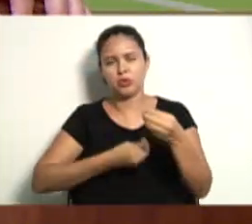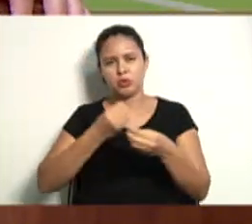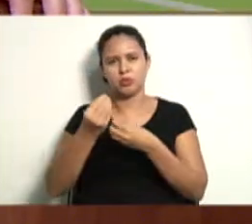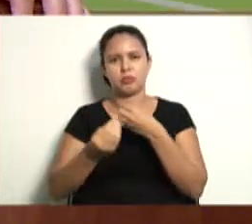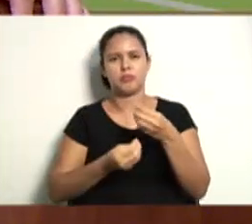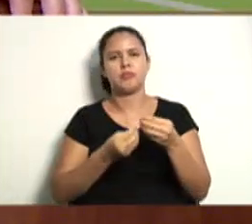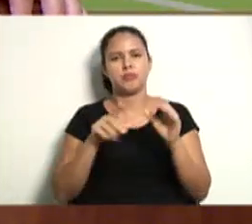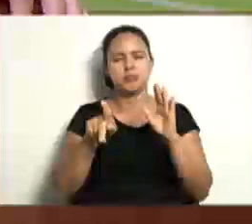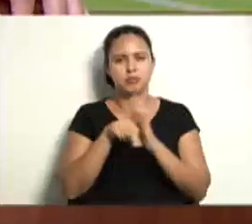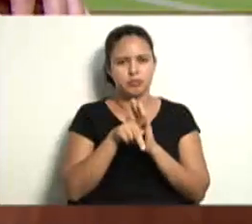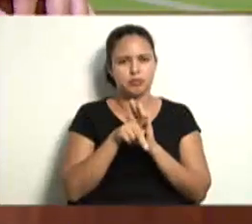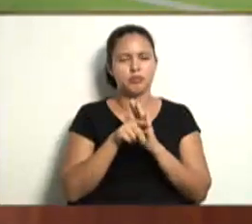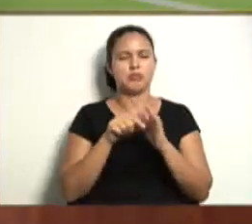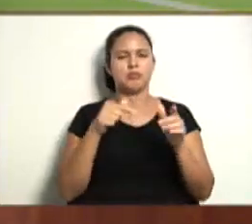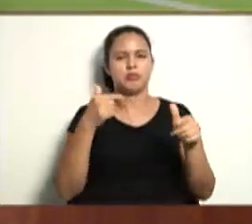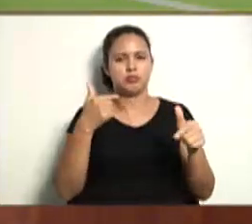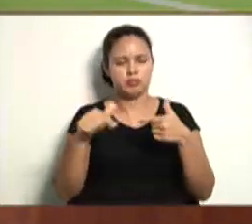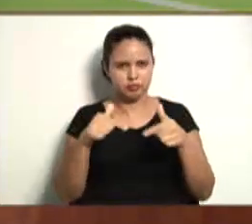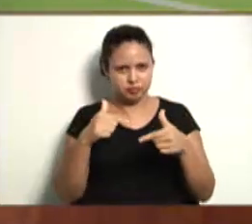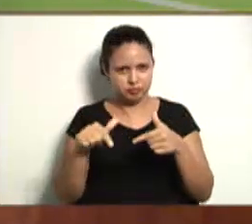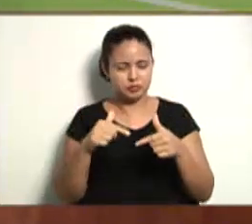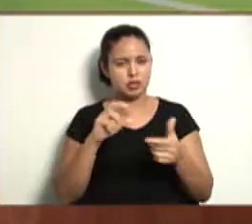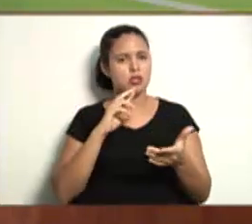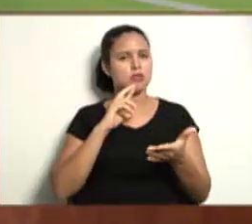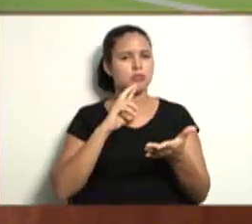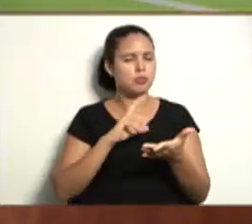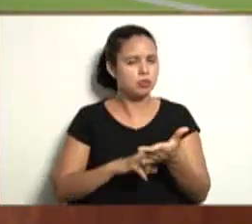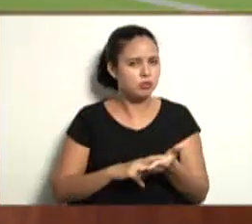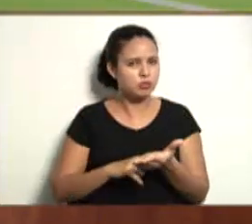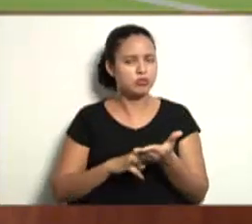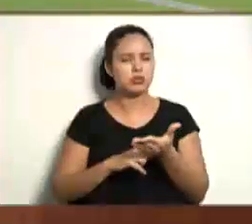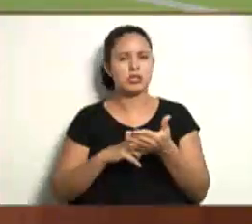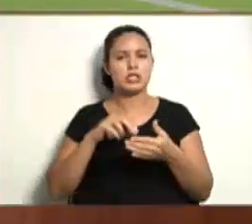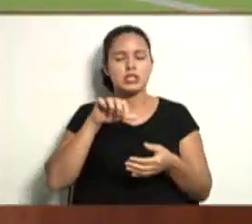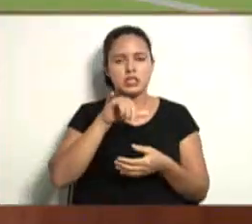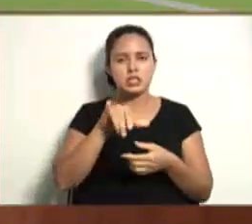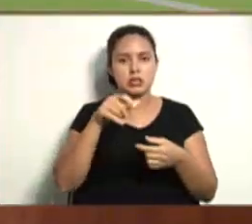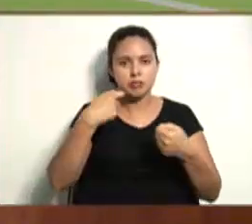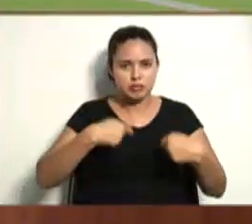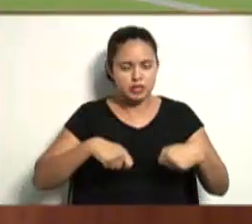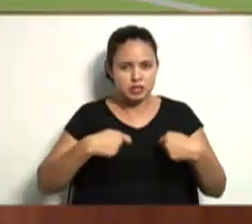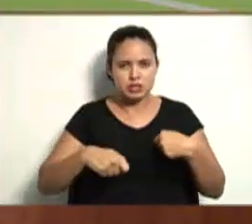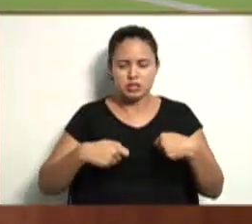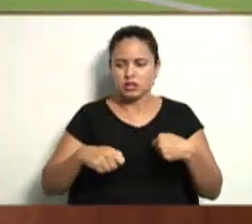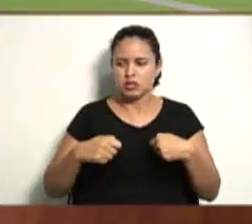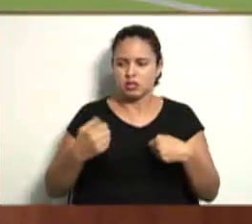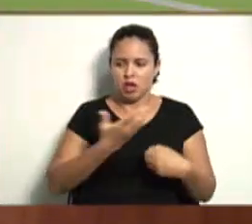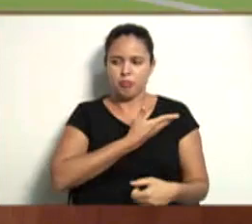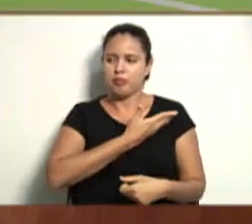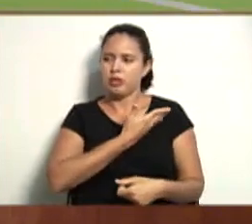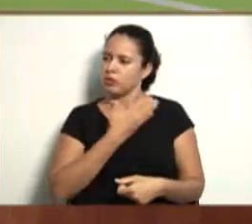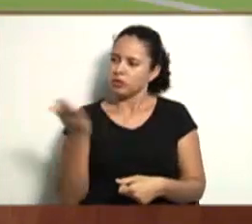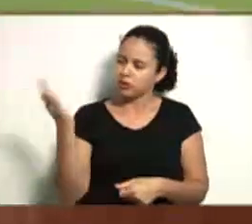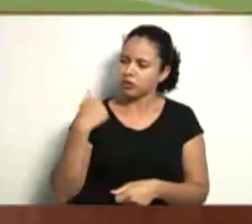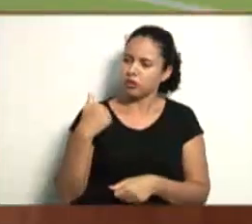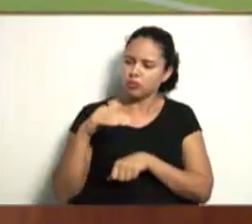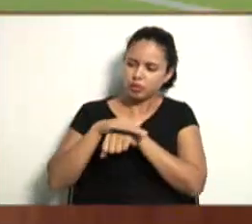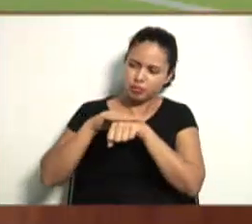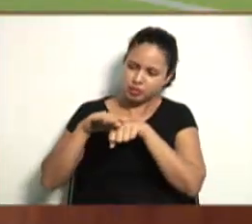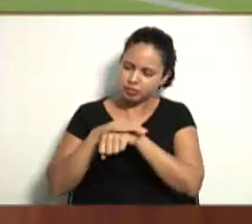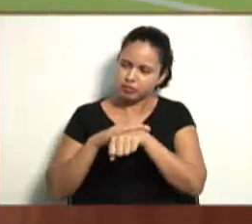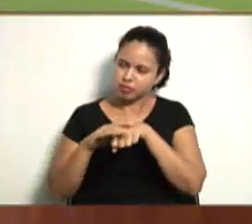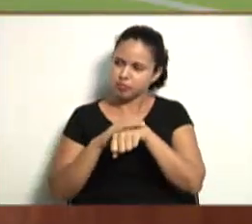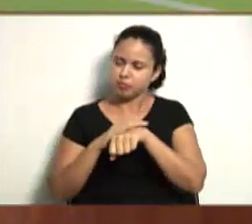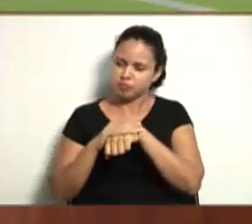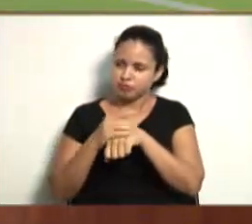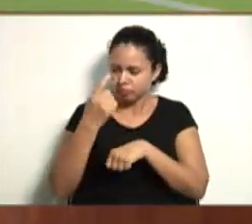o trabalho. Responda, se for necessário, troque ideias com o seu colega do lado, mas antes de trocar ideia com